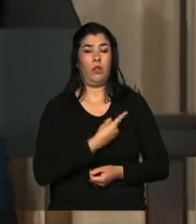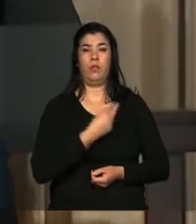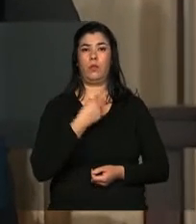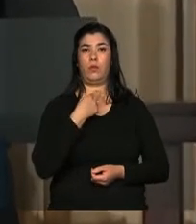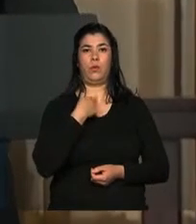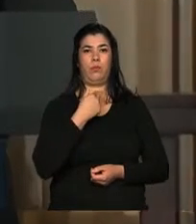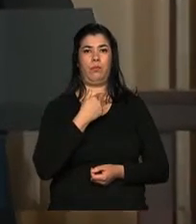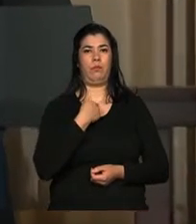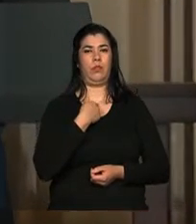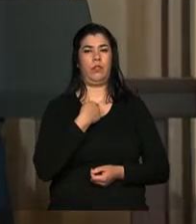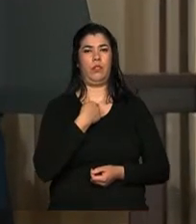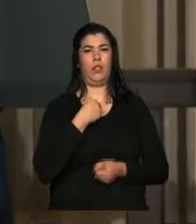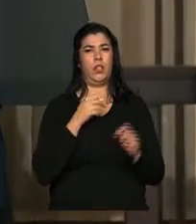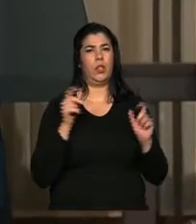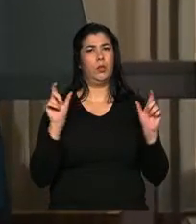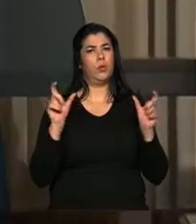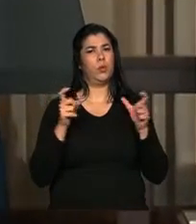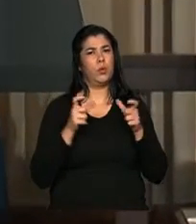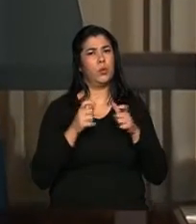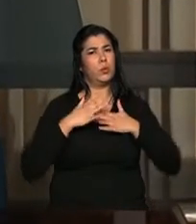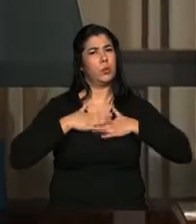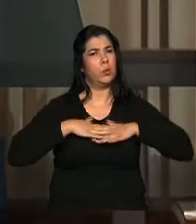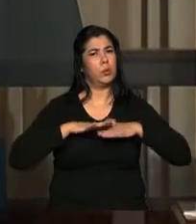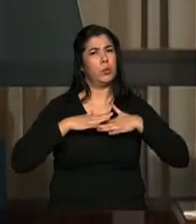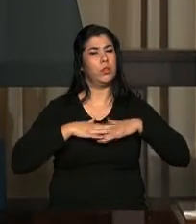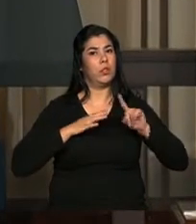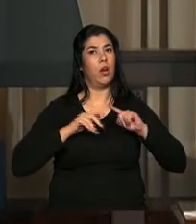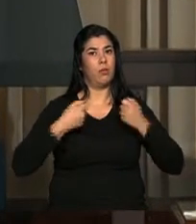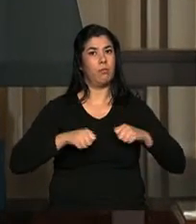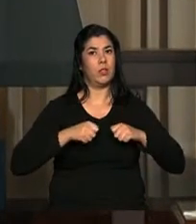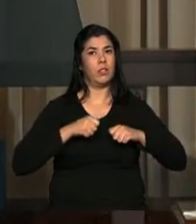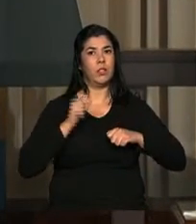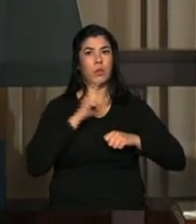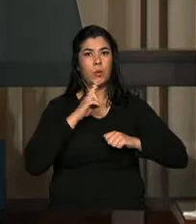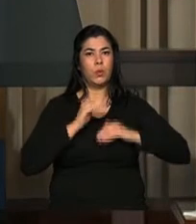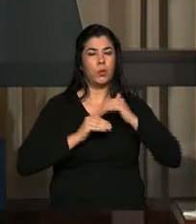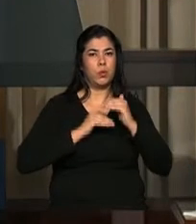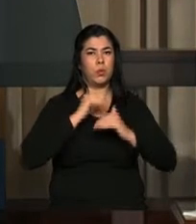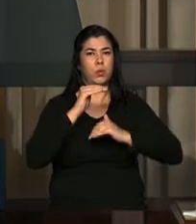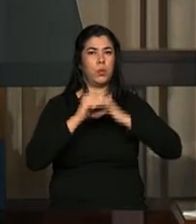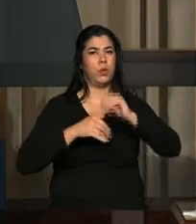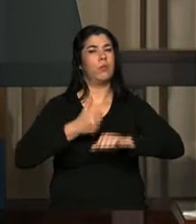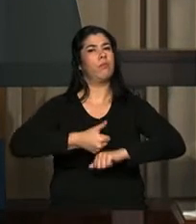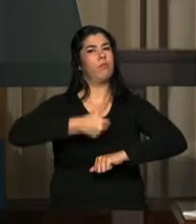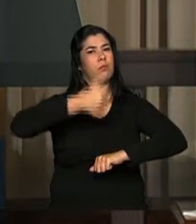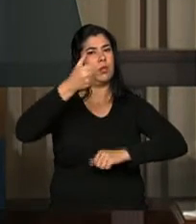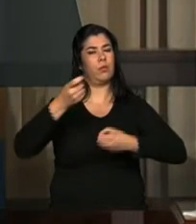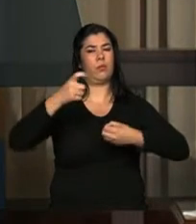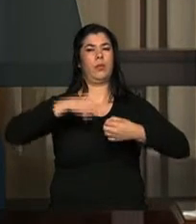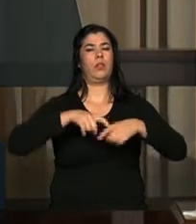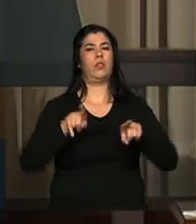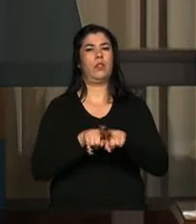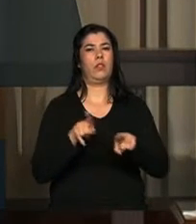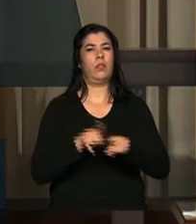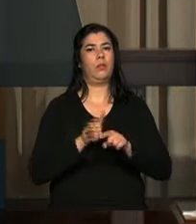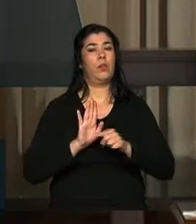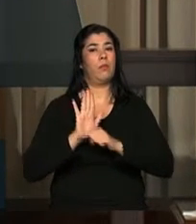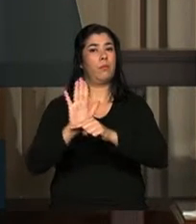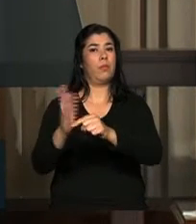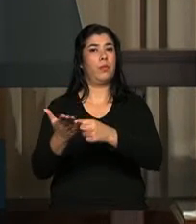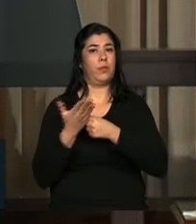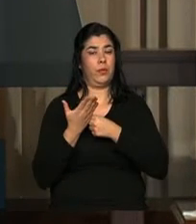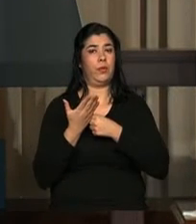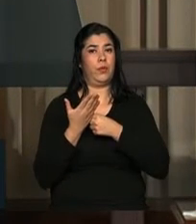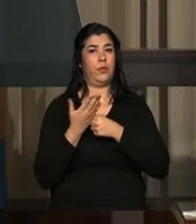podemos desacelerar. Temos que encontrar formas de ser melhores parceiros para beneficiar nossos